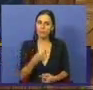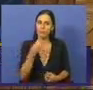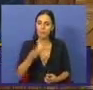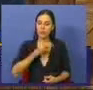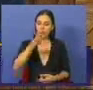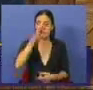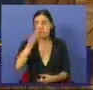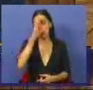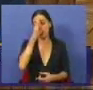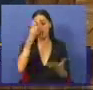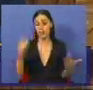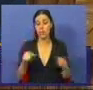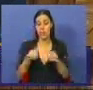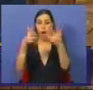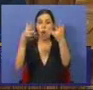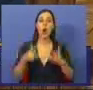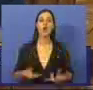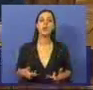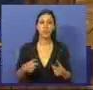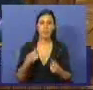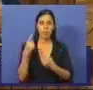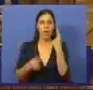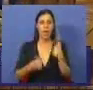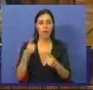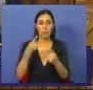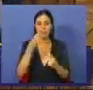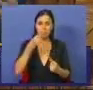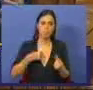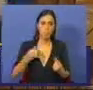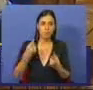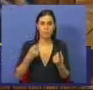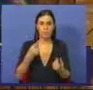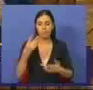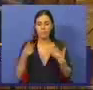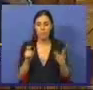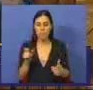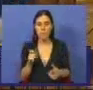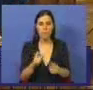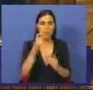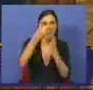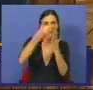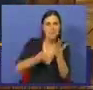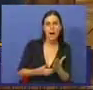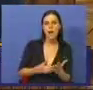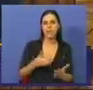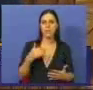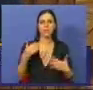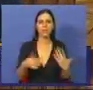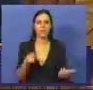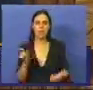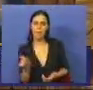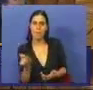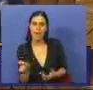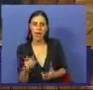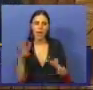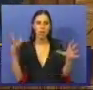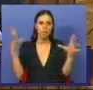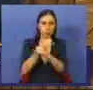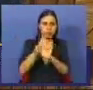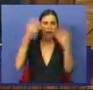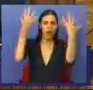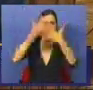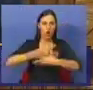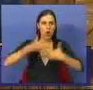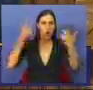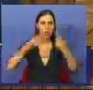O Sr. Ministro tem consciência que este orçamento teve alguns percalços, uma PEN que só tinha uma página, um apagão durante uma noite